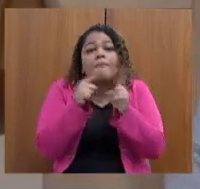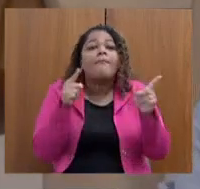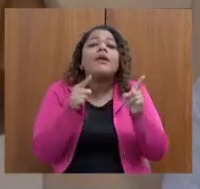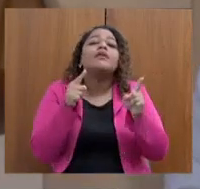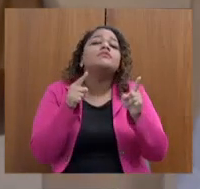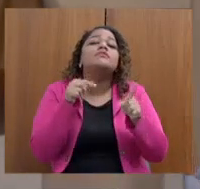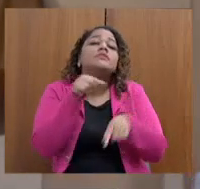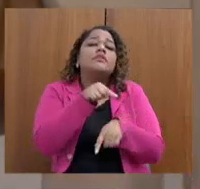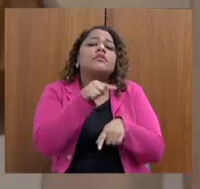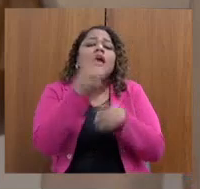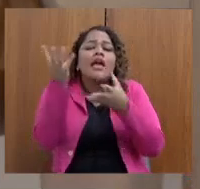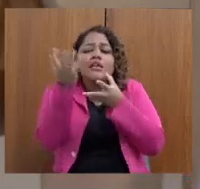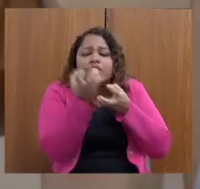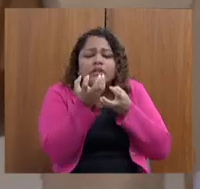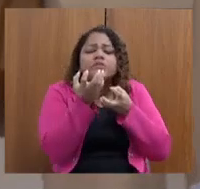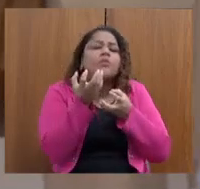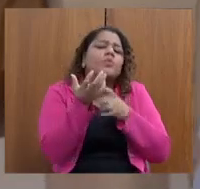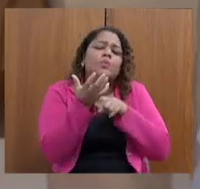é